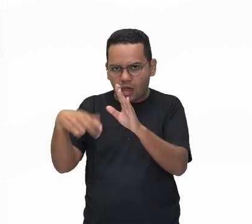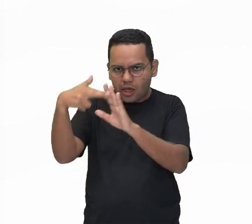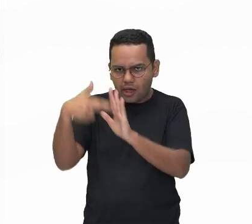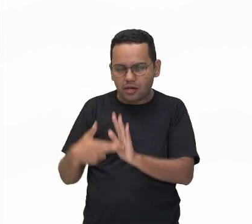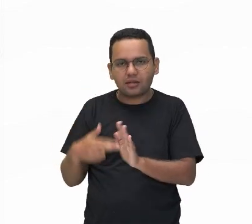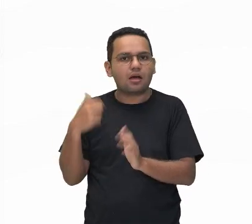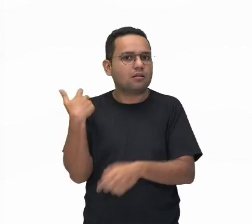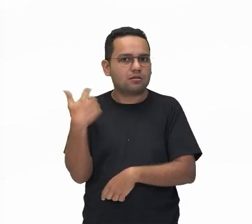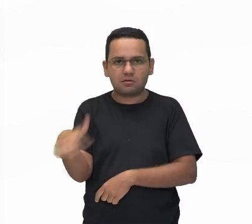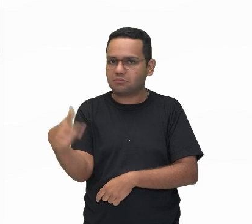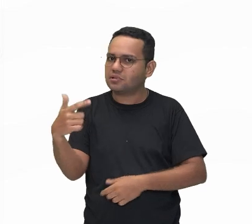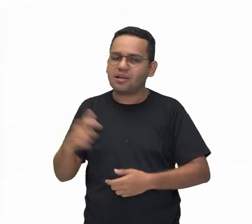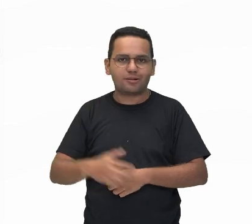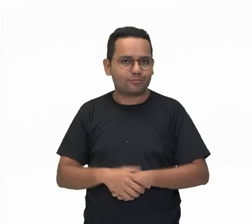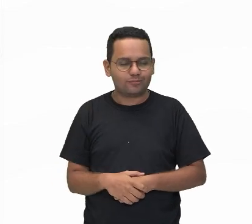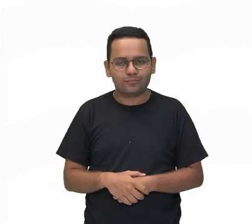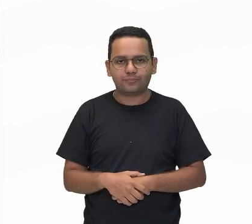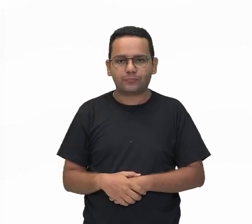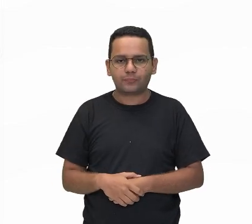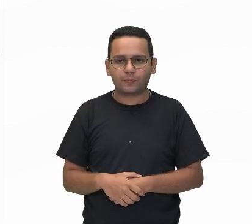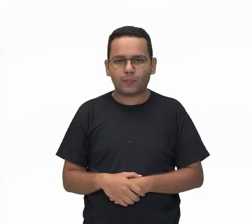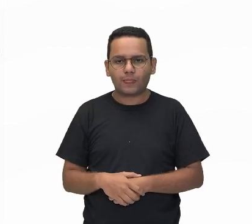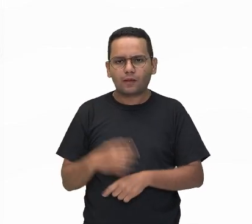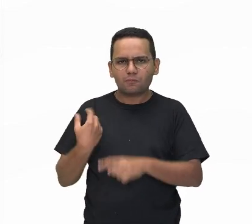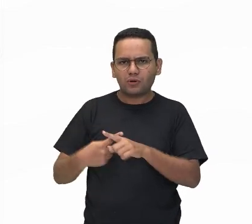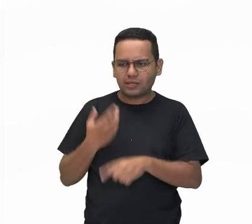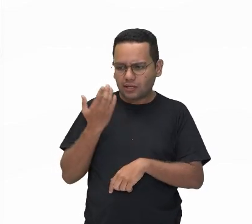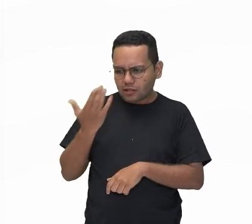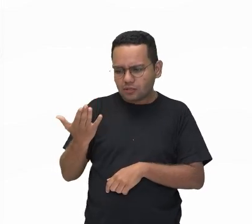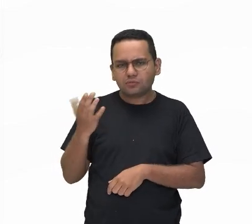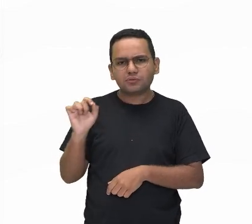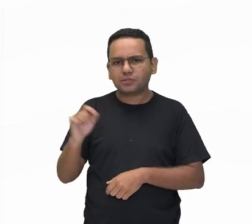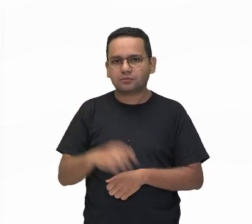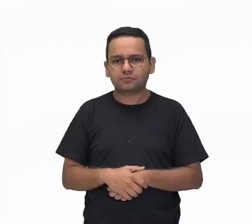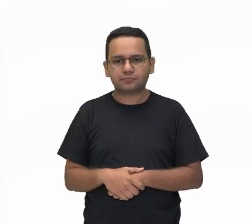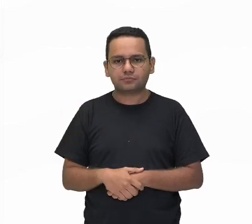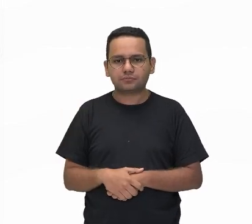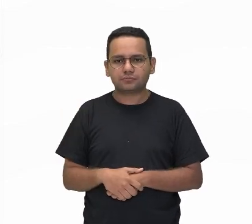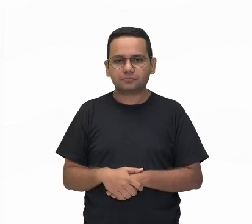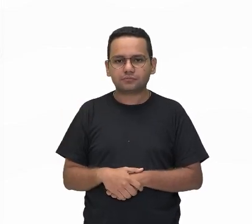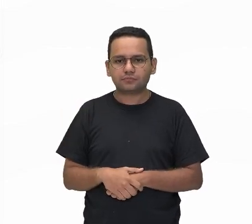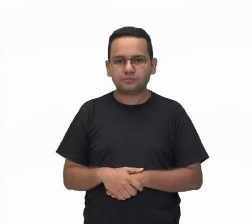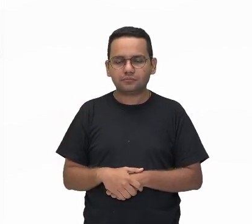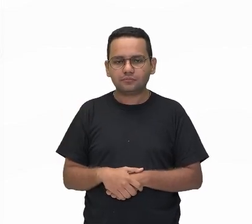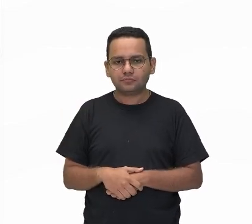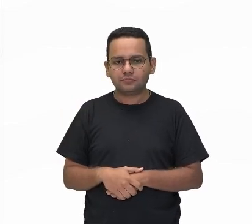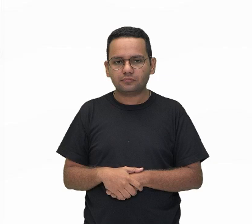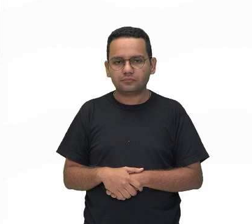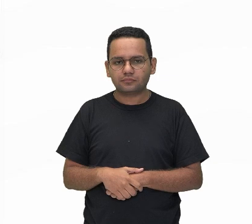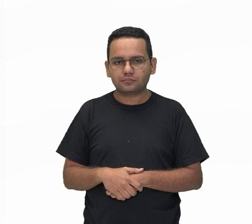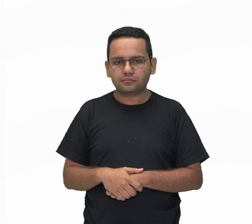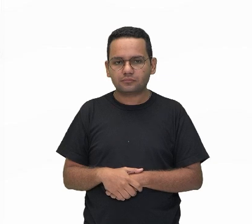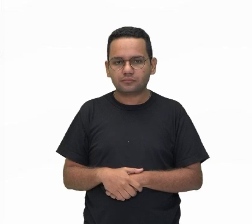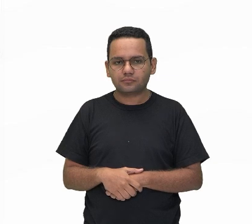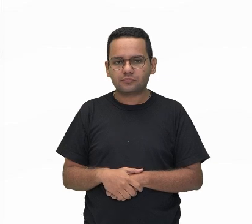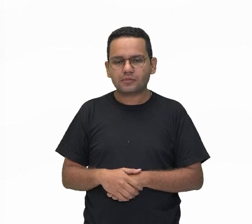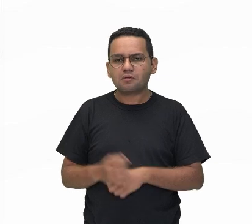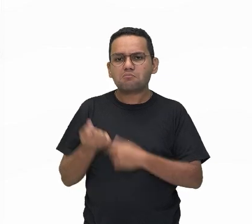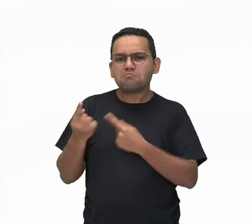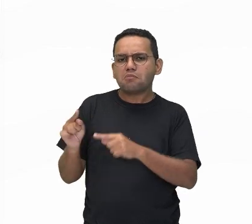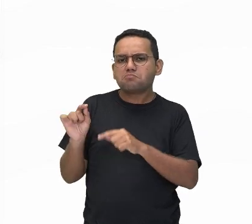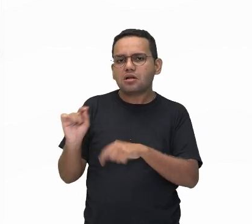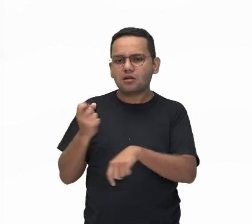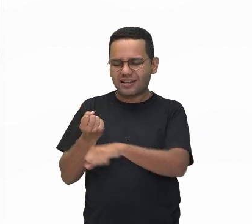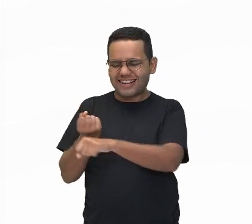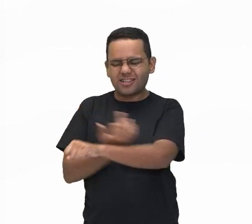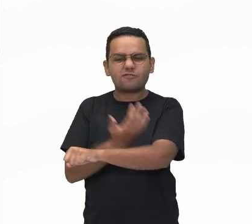respeito, nem filosofia nenhuma. Por quê? Porque as brigas, elas são promovidas, provocadas por conta de sentimentos